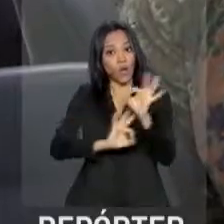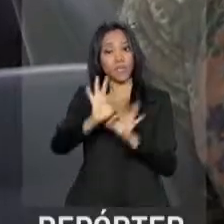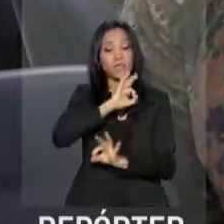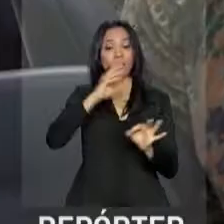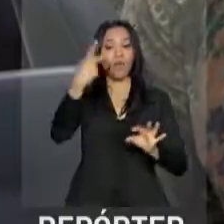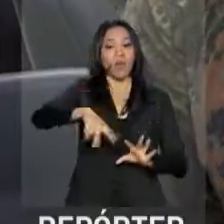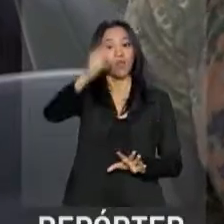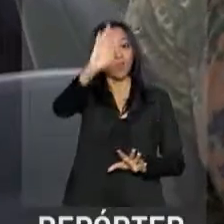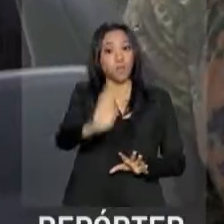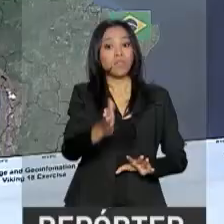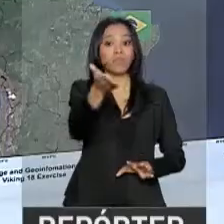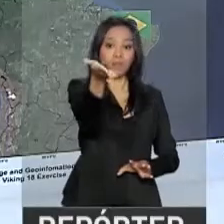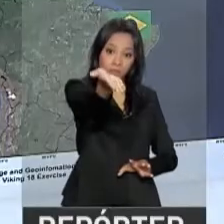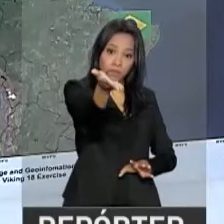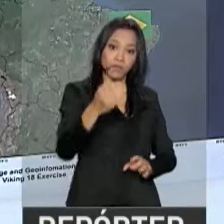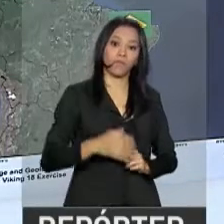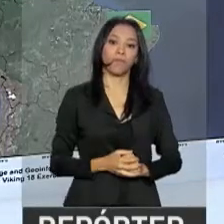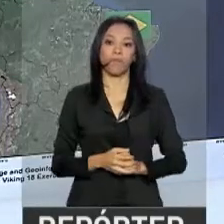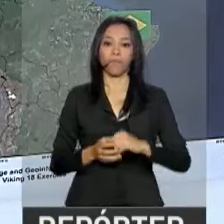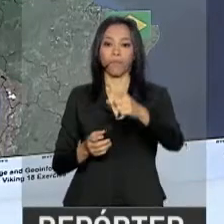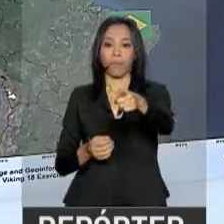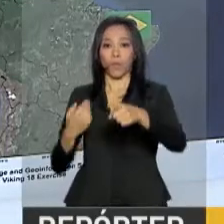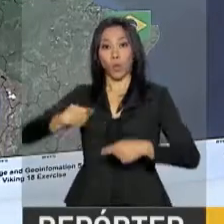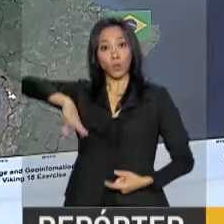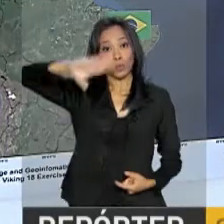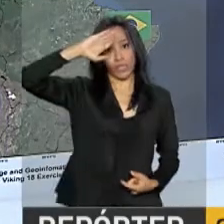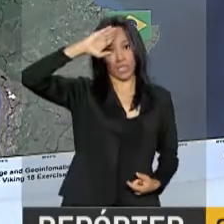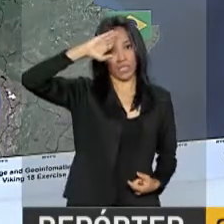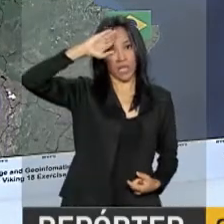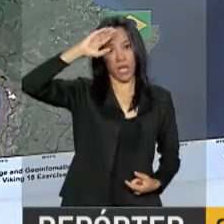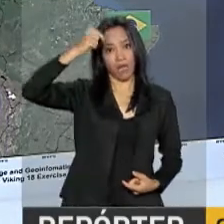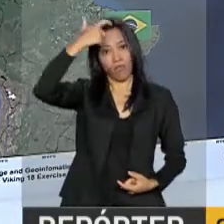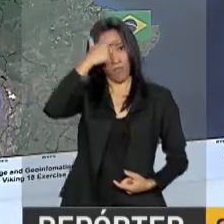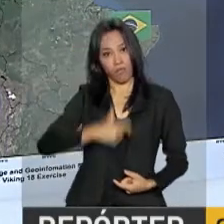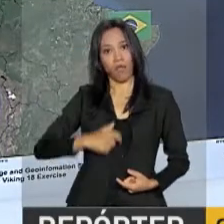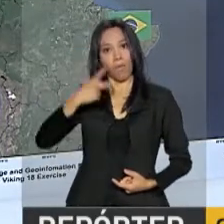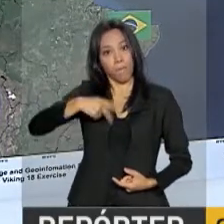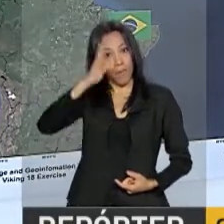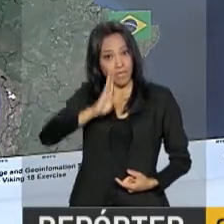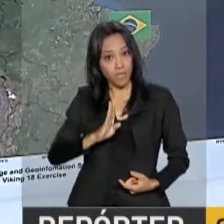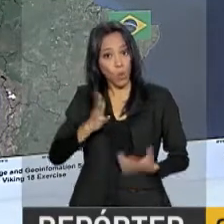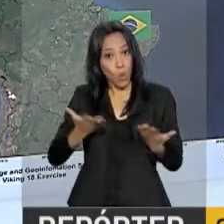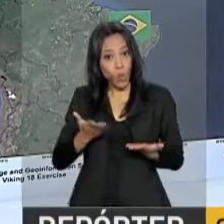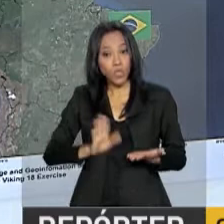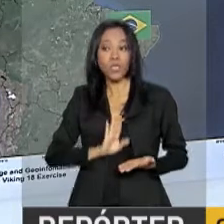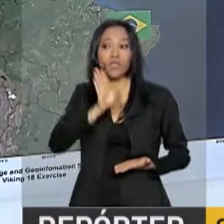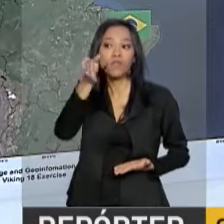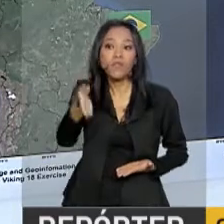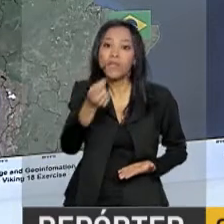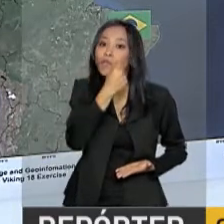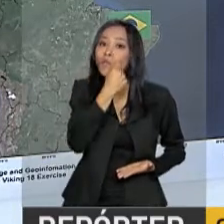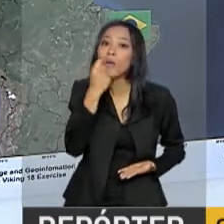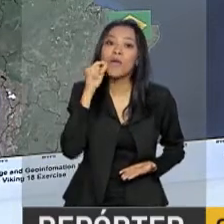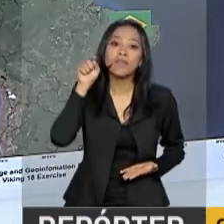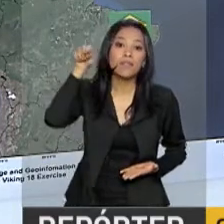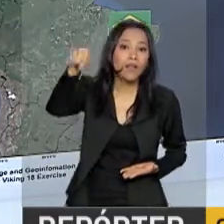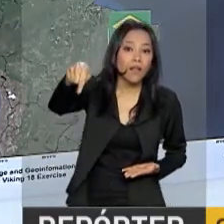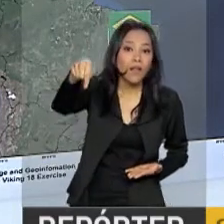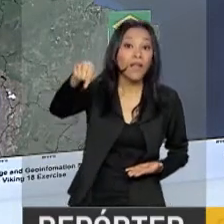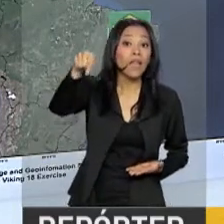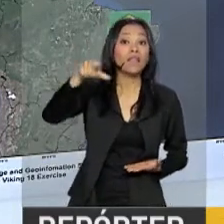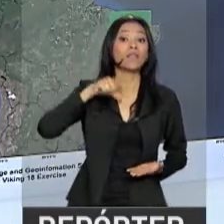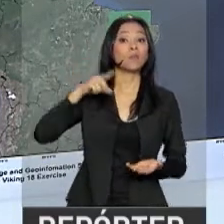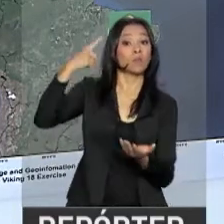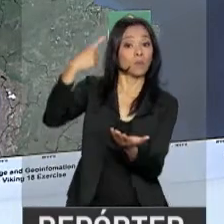realização do exercício um general brasileiro e ele hoje ele está na suécia então ele lá recebe uma